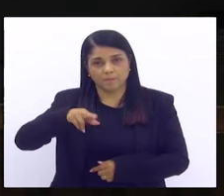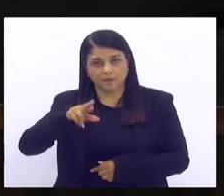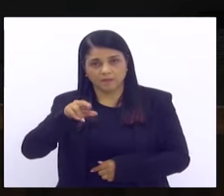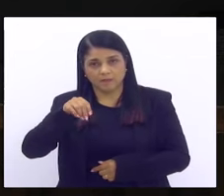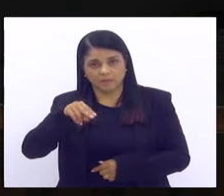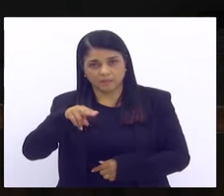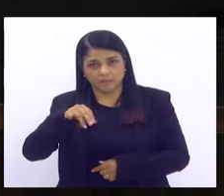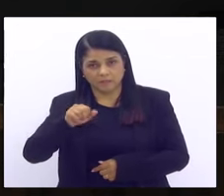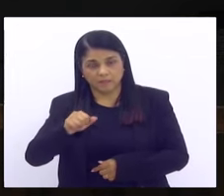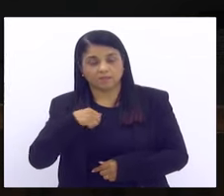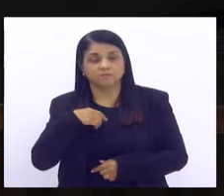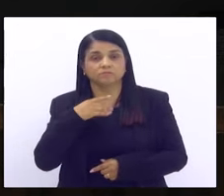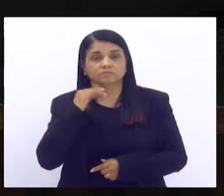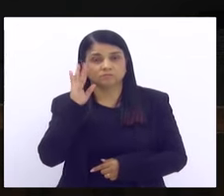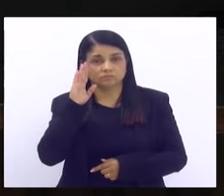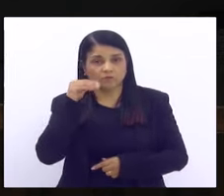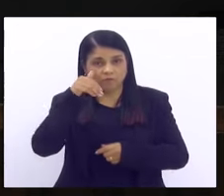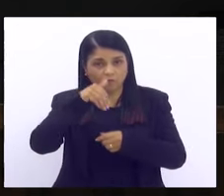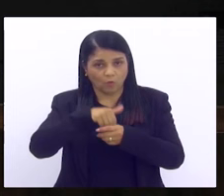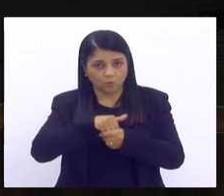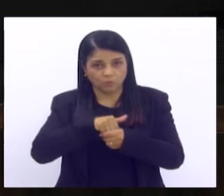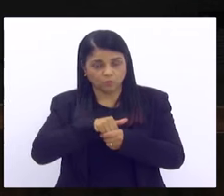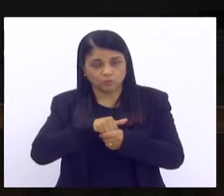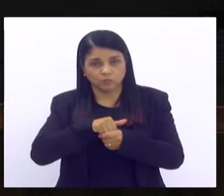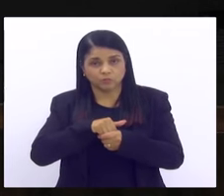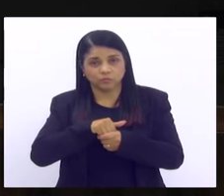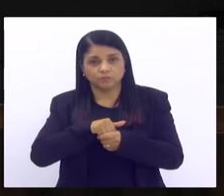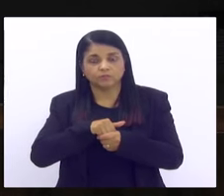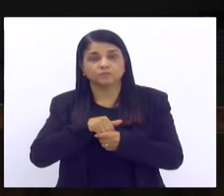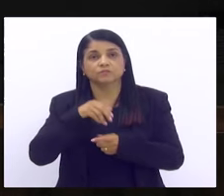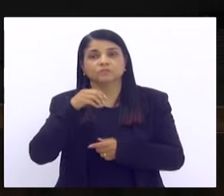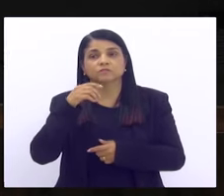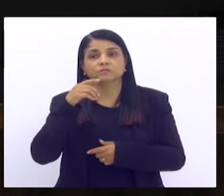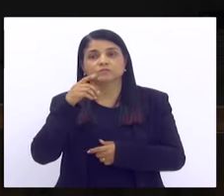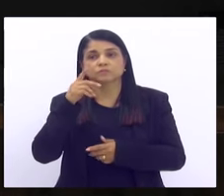projeto da deputada Dani Monteiro. Verônica Lima.